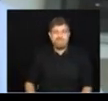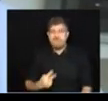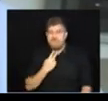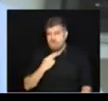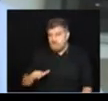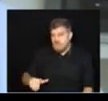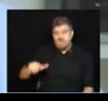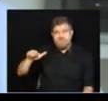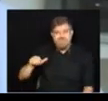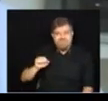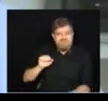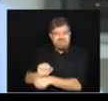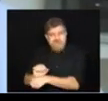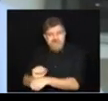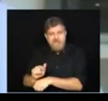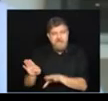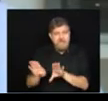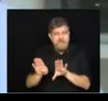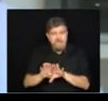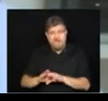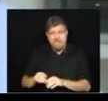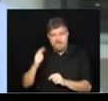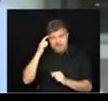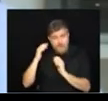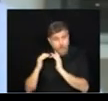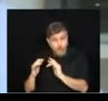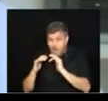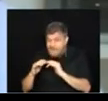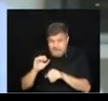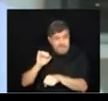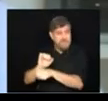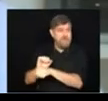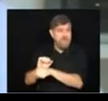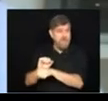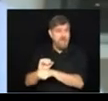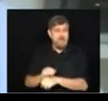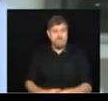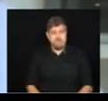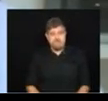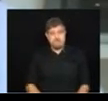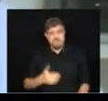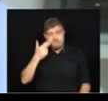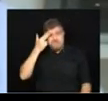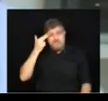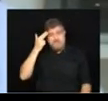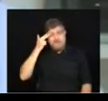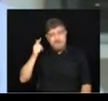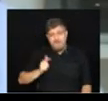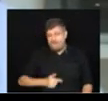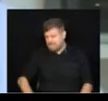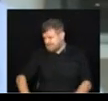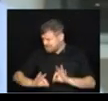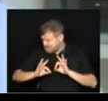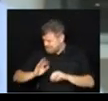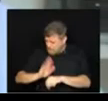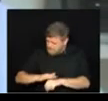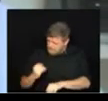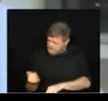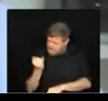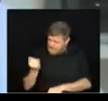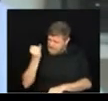seu crescimento e, sobretudo, para o seu desenvolvimento cognitivo. Gabriel, o que temos de mais precioso nesse